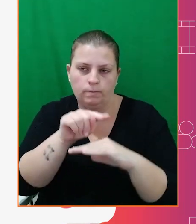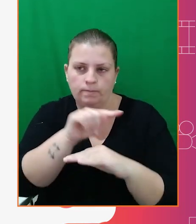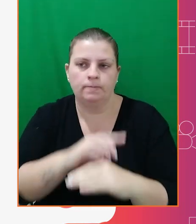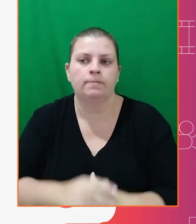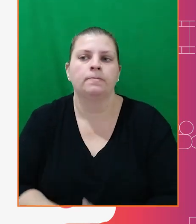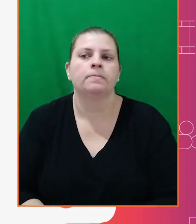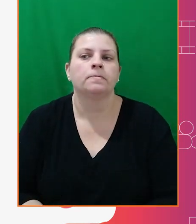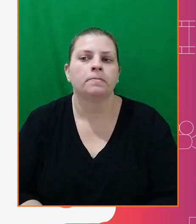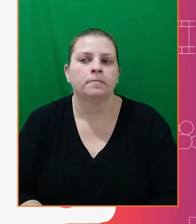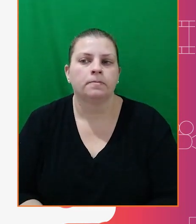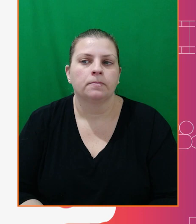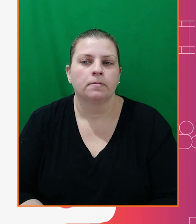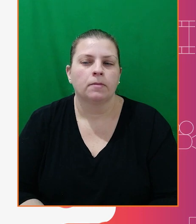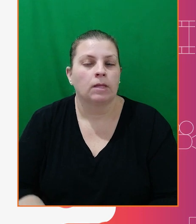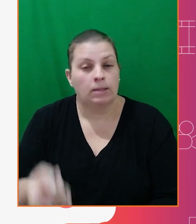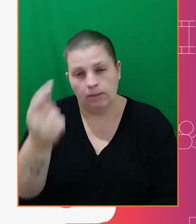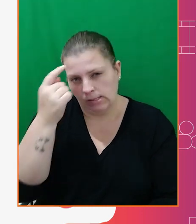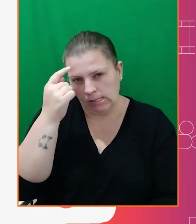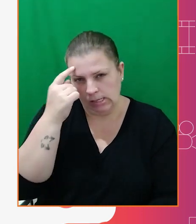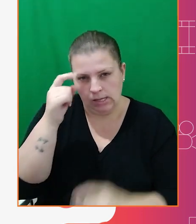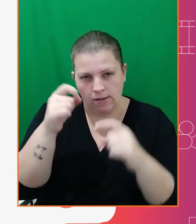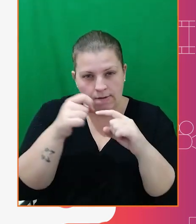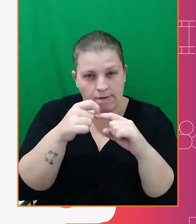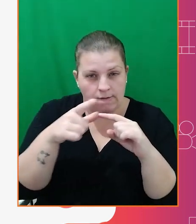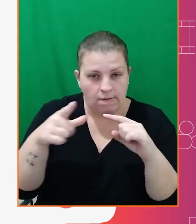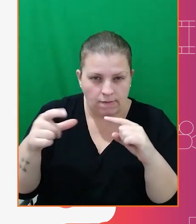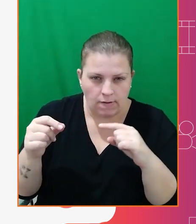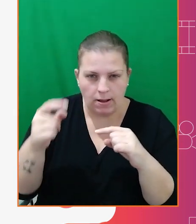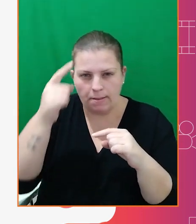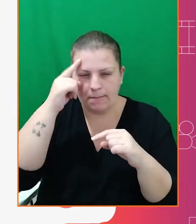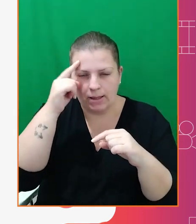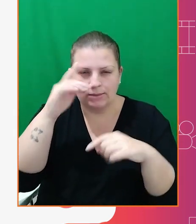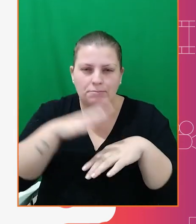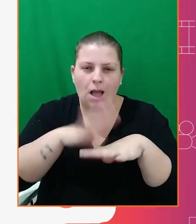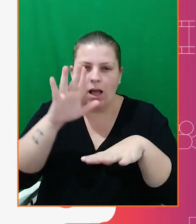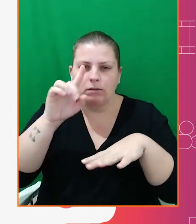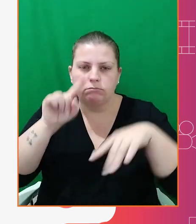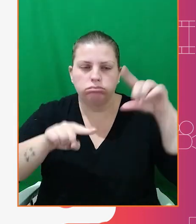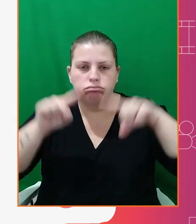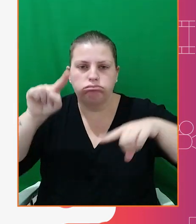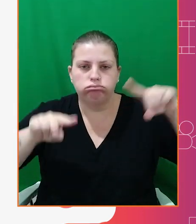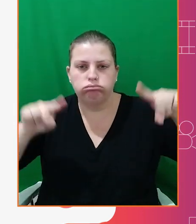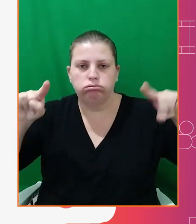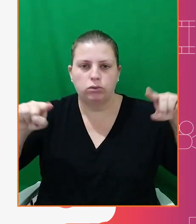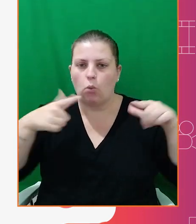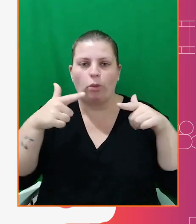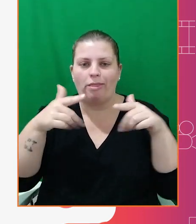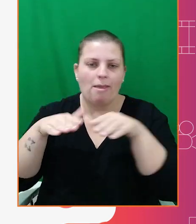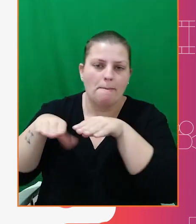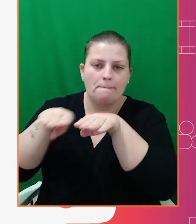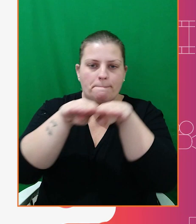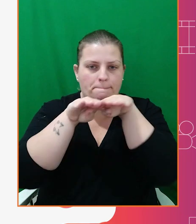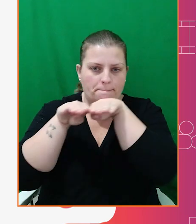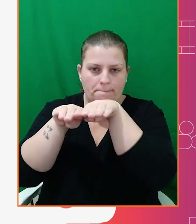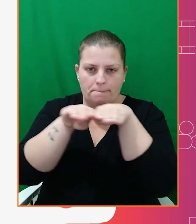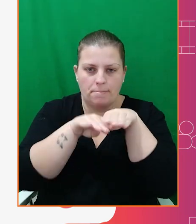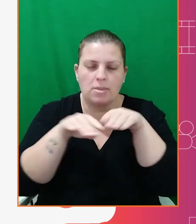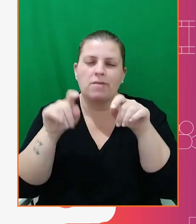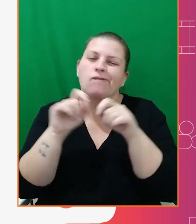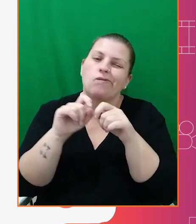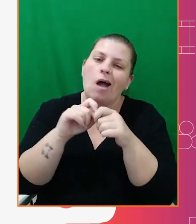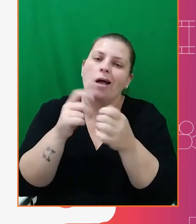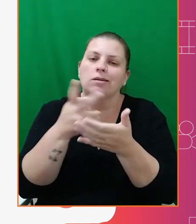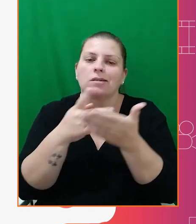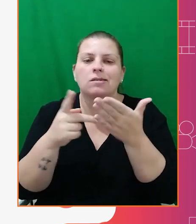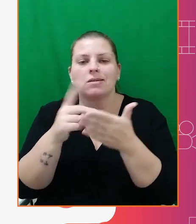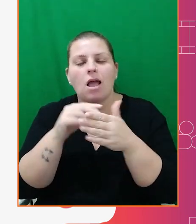Considerando que as folhas apresentam uma textura mais irregular quando estão juntas, faça desenhos um pouco mais